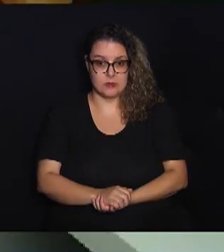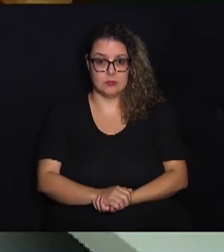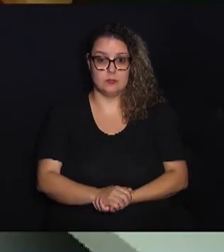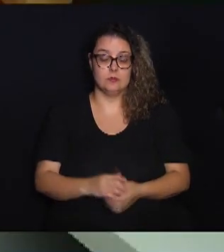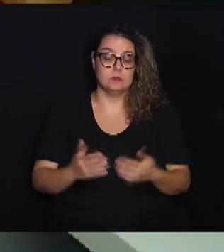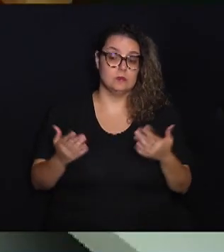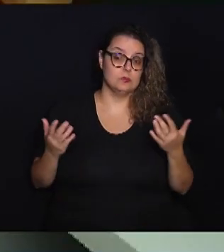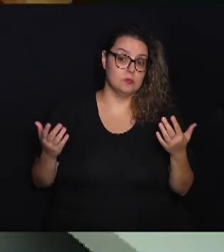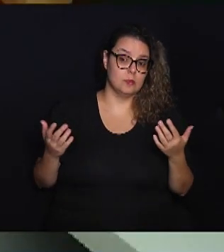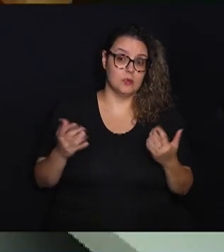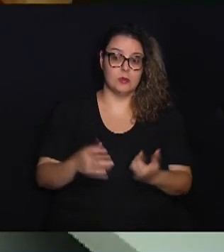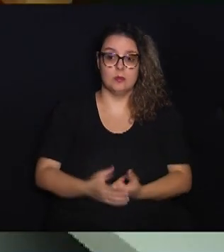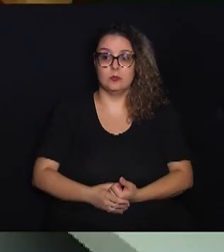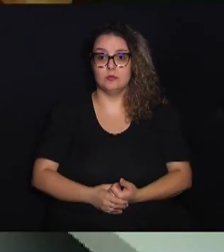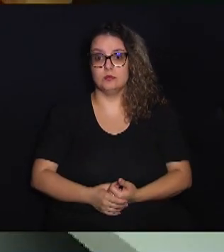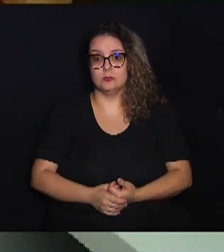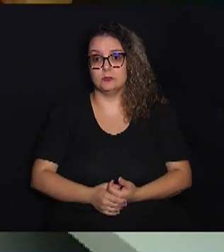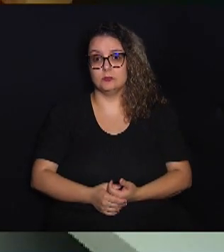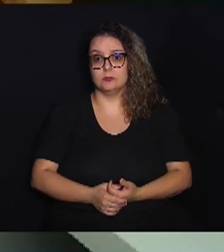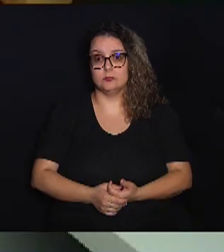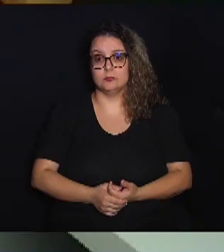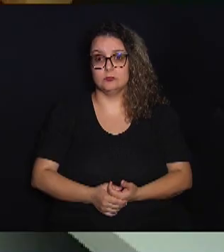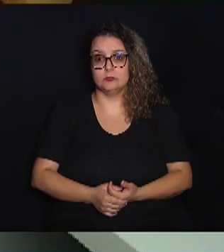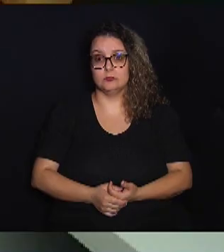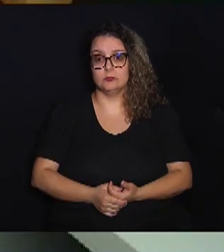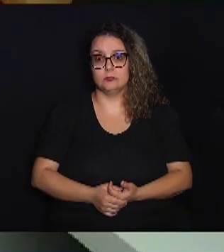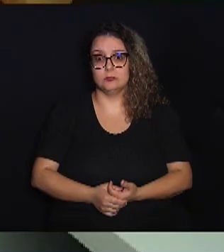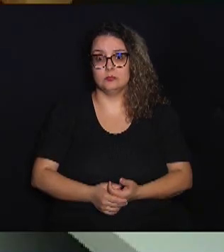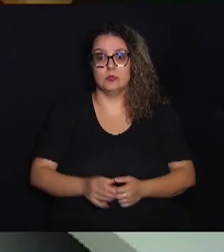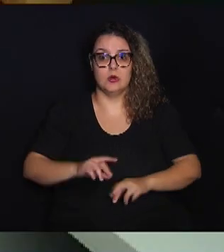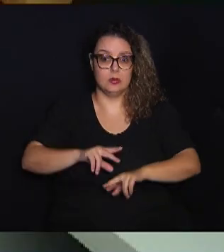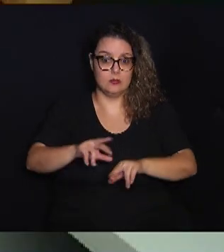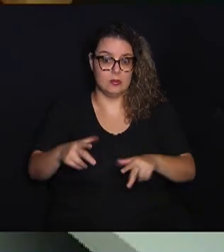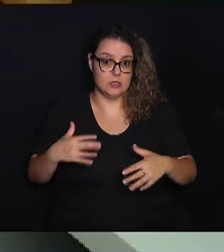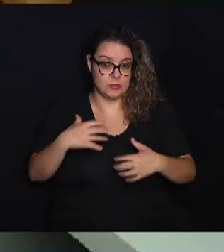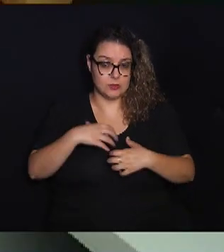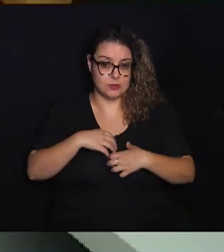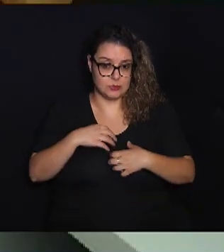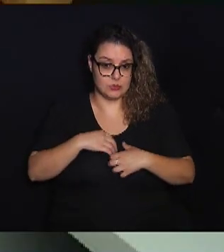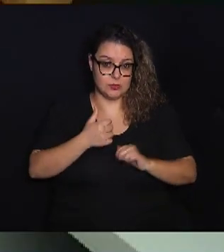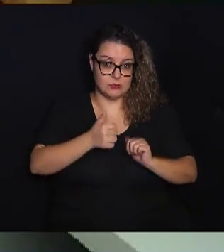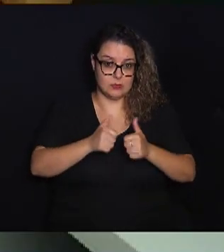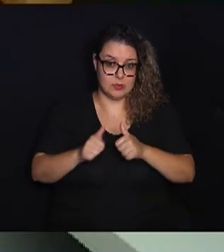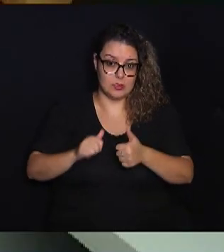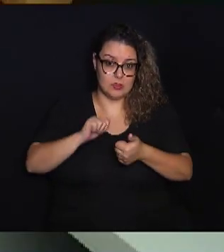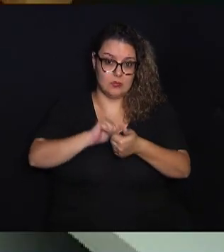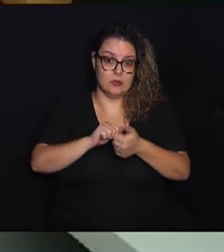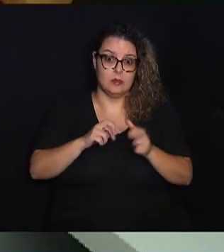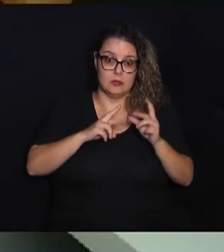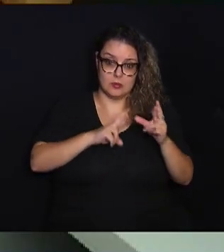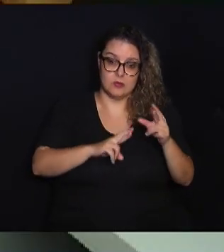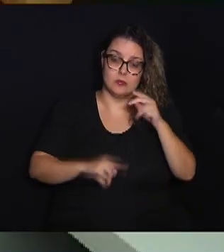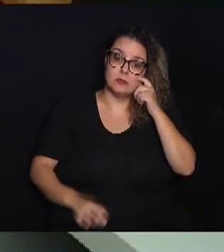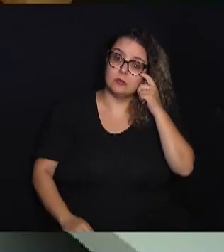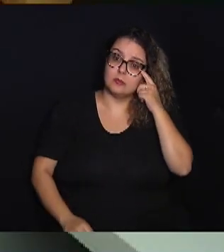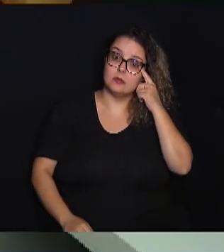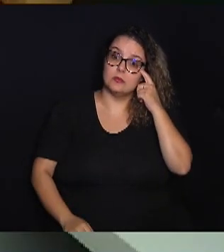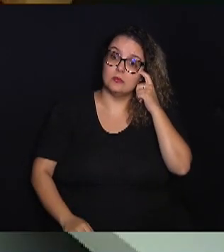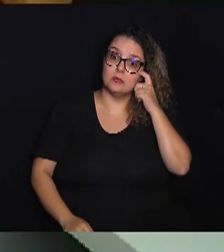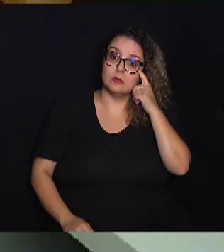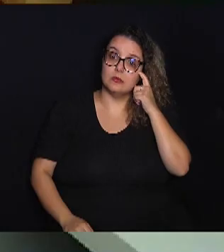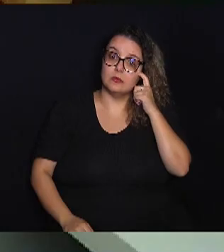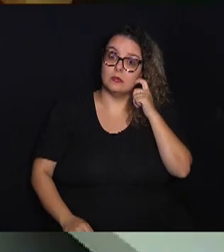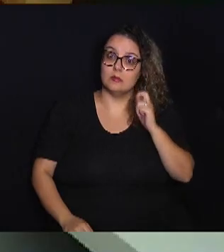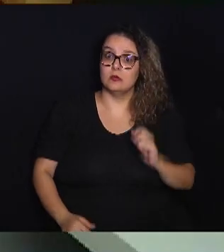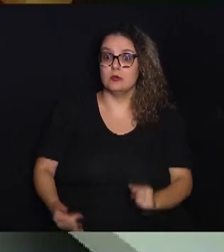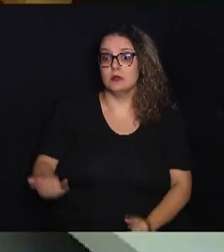Bom, você tem várias formas de avaliar a qualidade do sono. Desde você falar para mim como é que foi seu